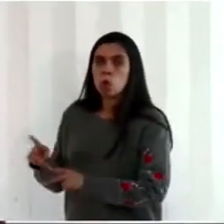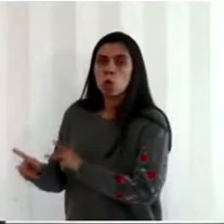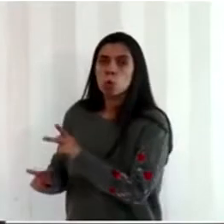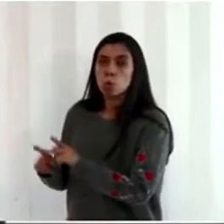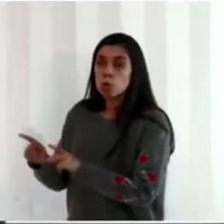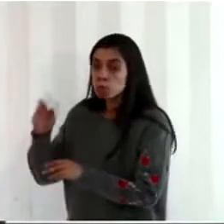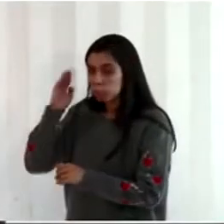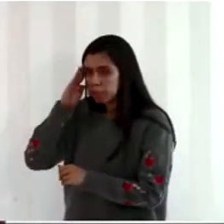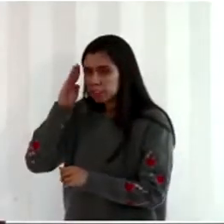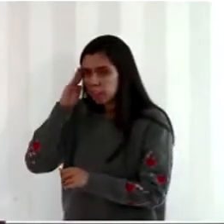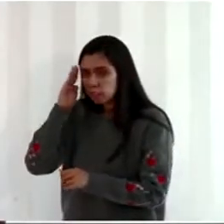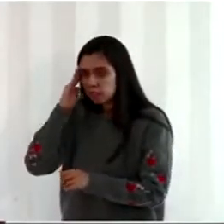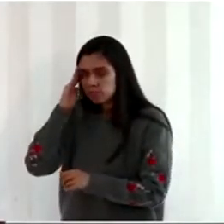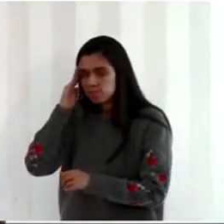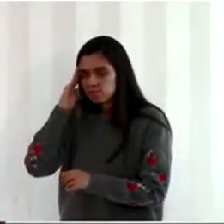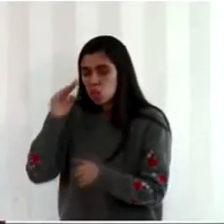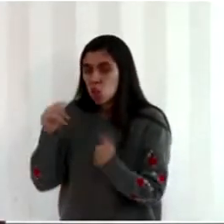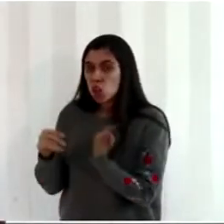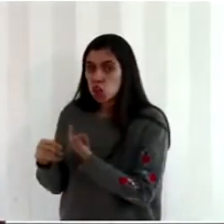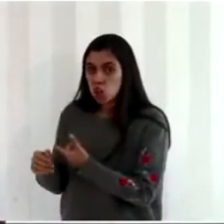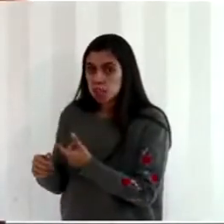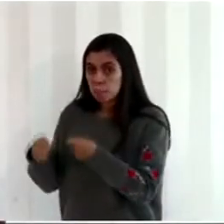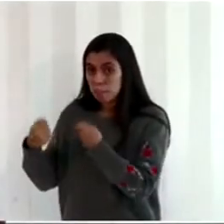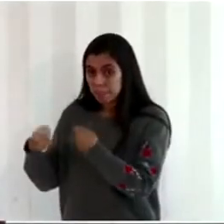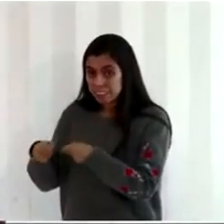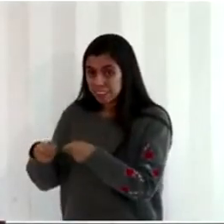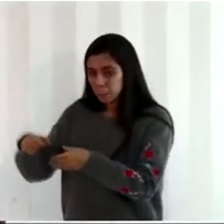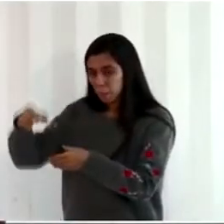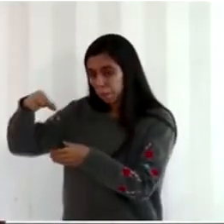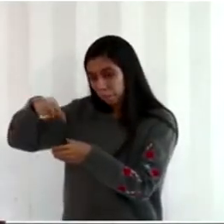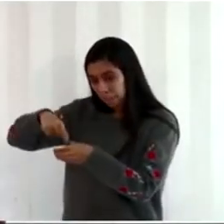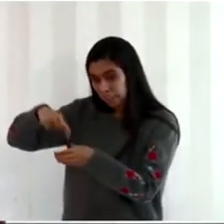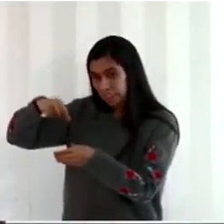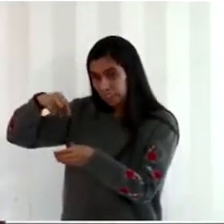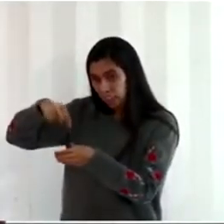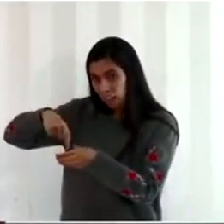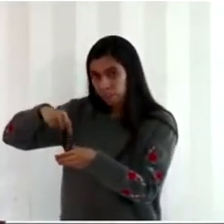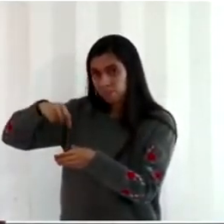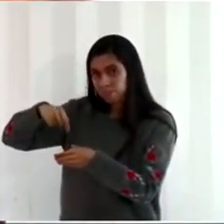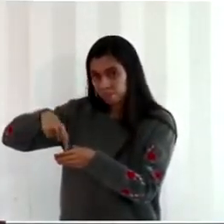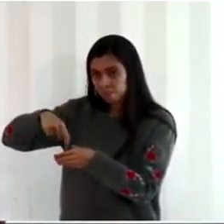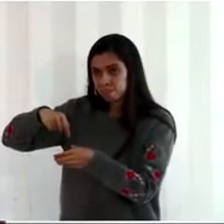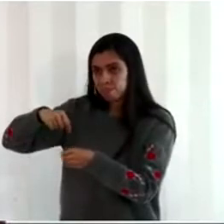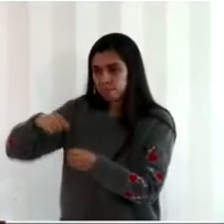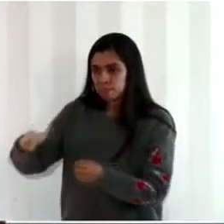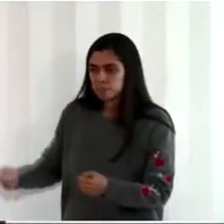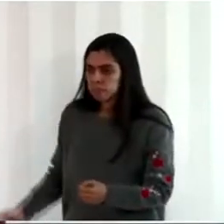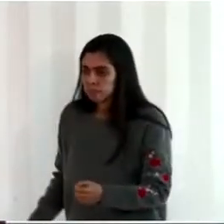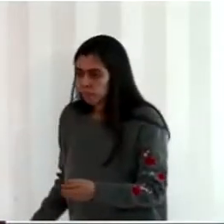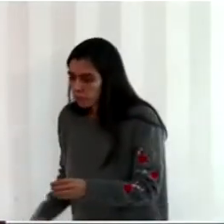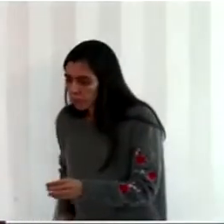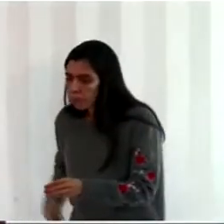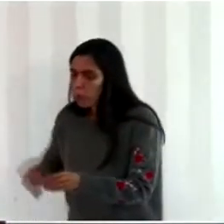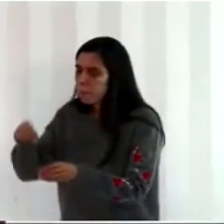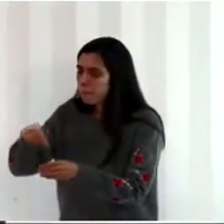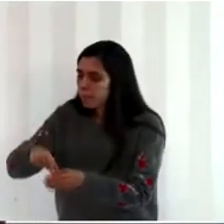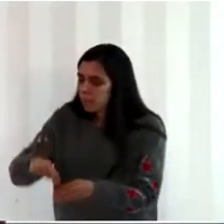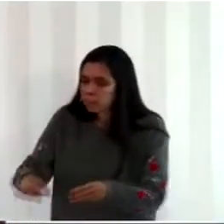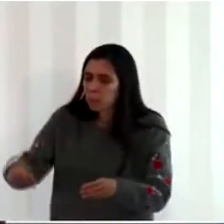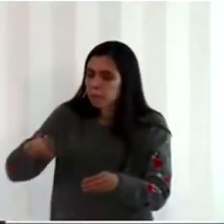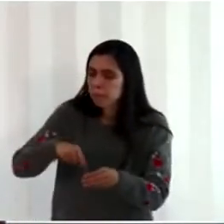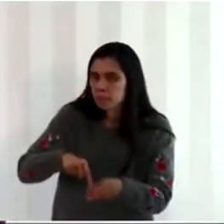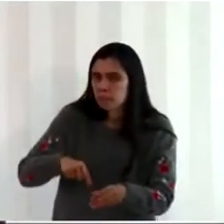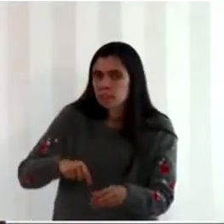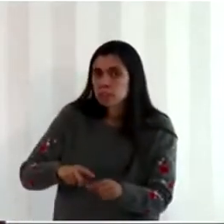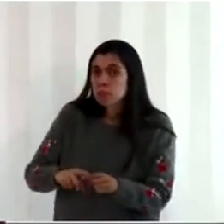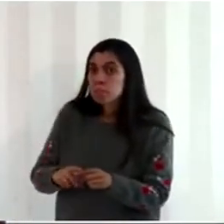vamos enfrentar de novo aquela sequidão, aquela situação em que foi o tempo que nós estávamos desobedientes a Deus? Mas olha o que Deus